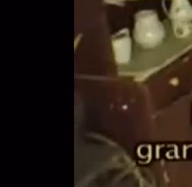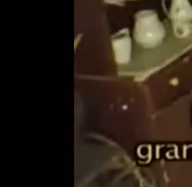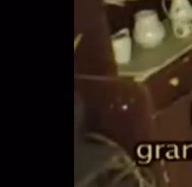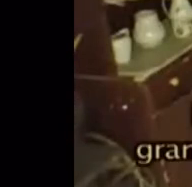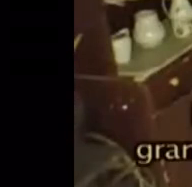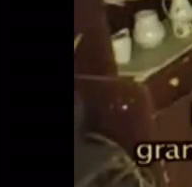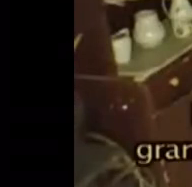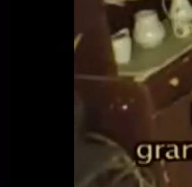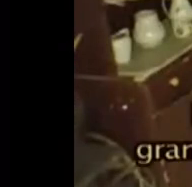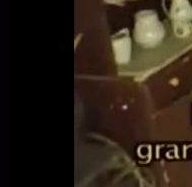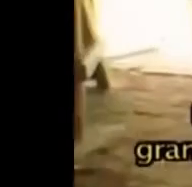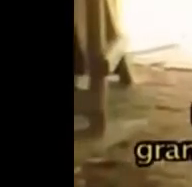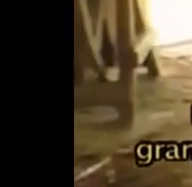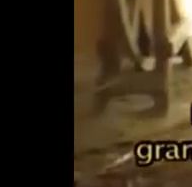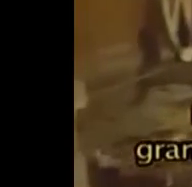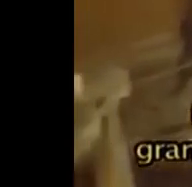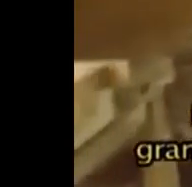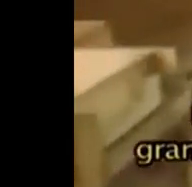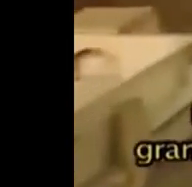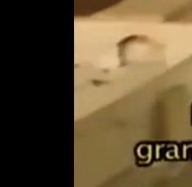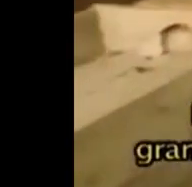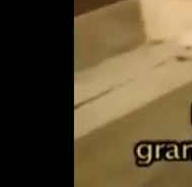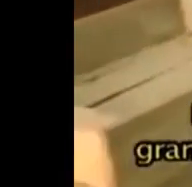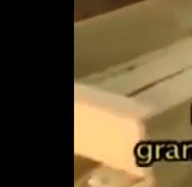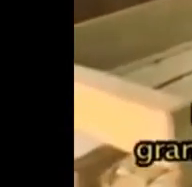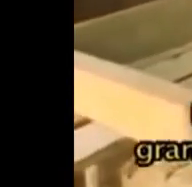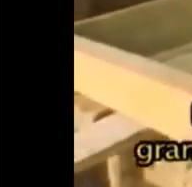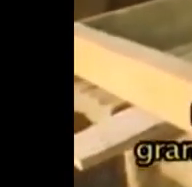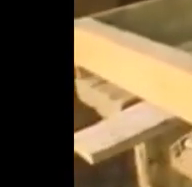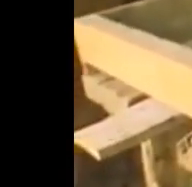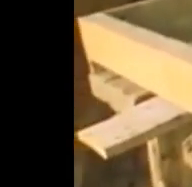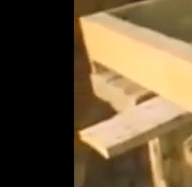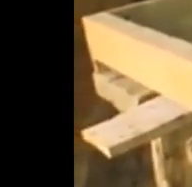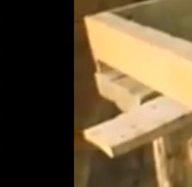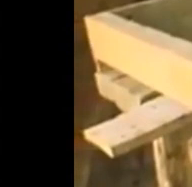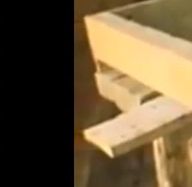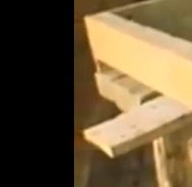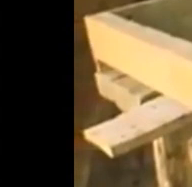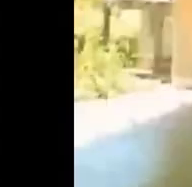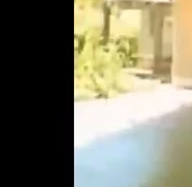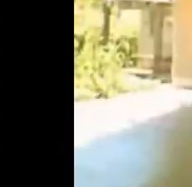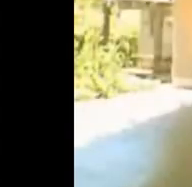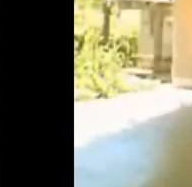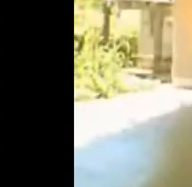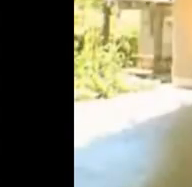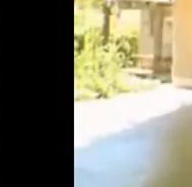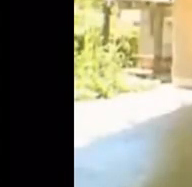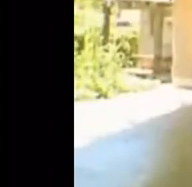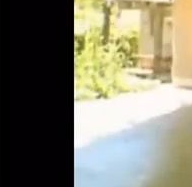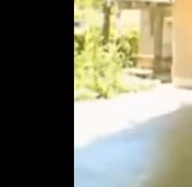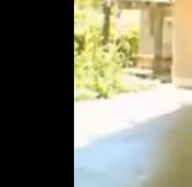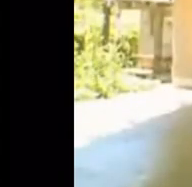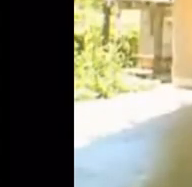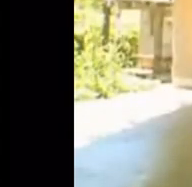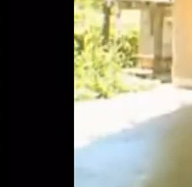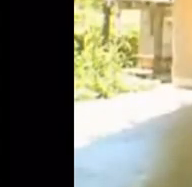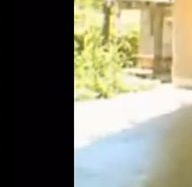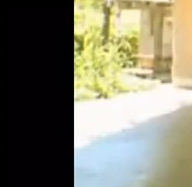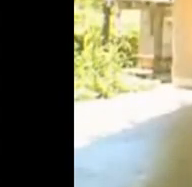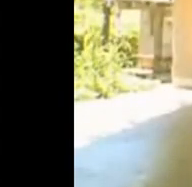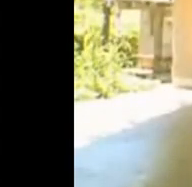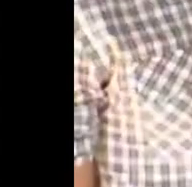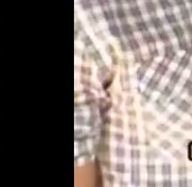Esse sítio é um pedaço de toda essa grandeza que é o maior São João do mundo. É certo, Cássio, que nós estamos aqui, né,